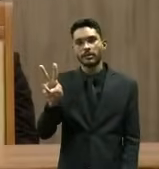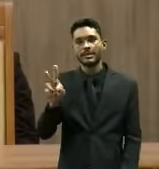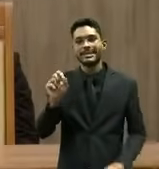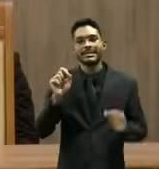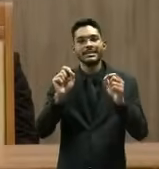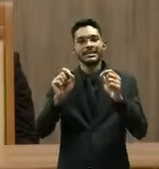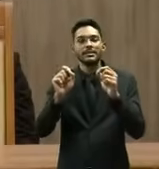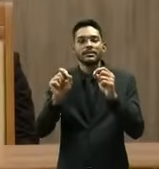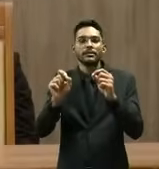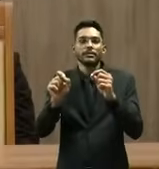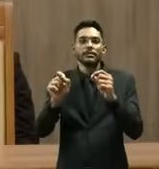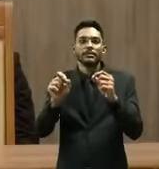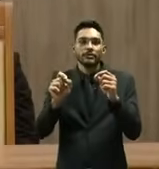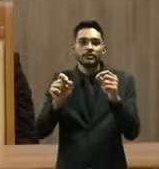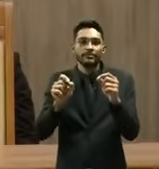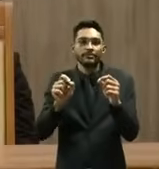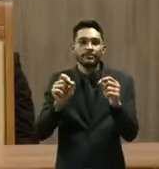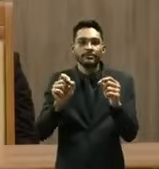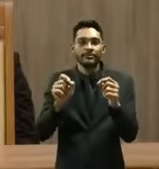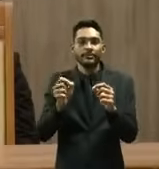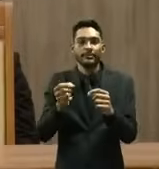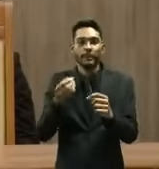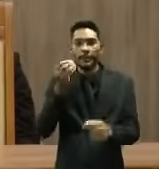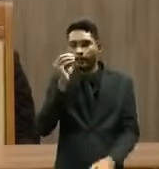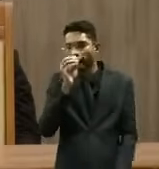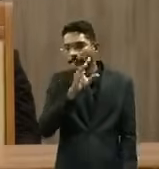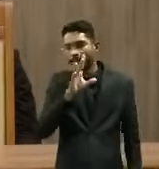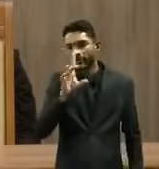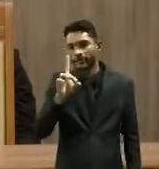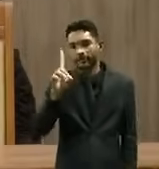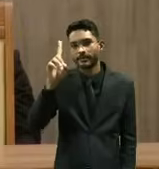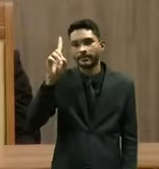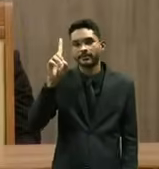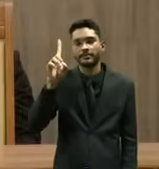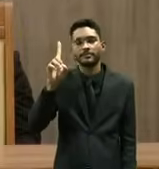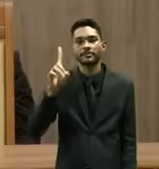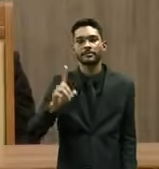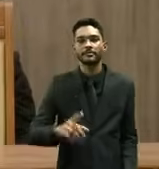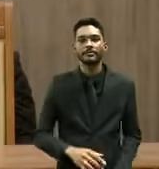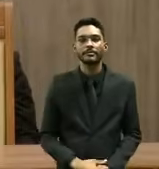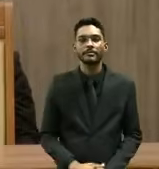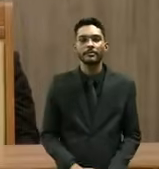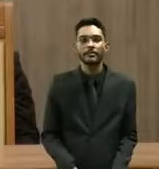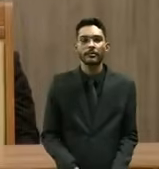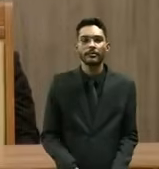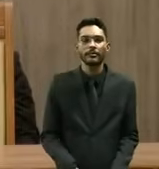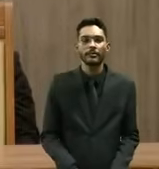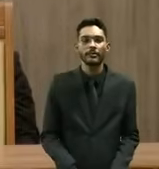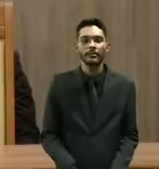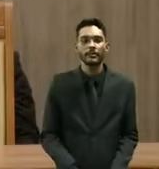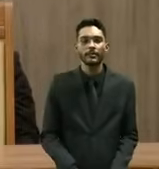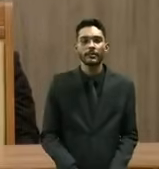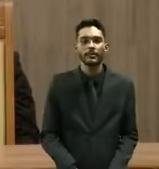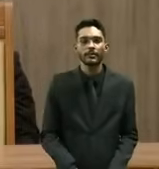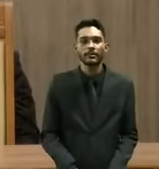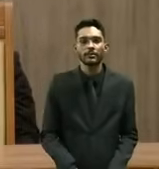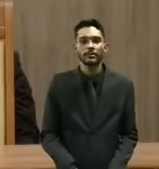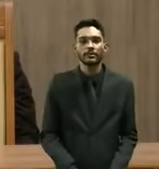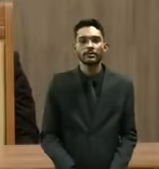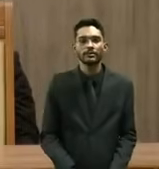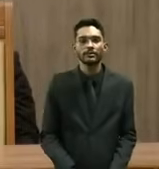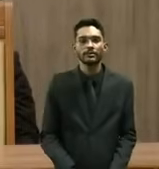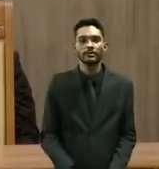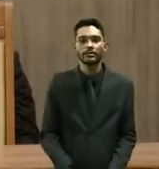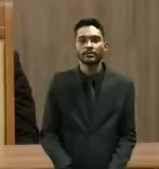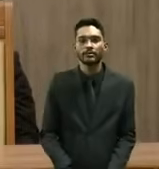a Deus aí agora aí quando os doutores os bichão ouviram essas coisas que foi que